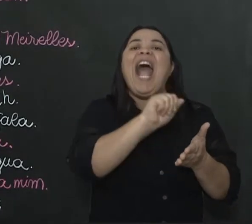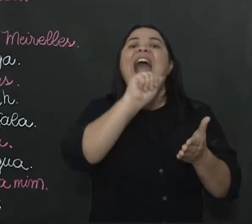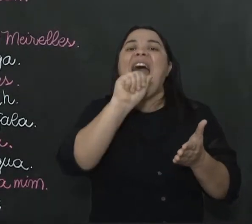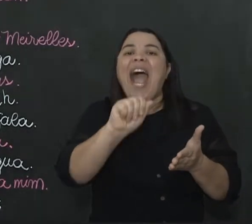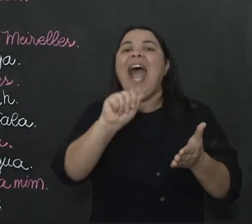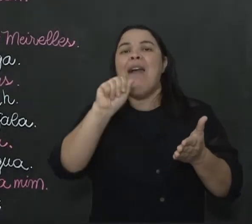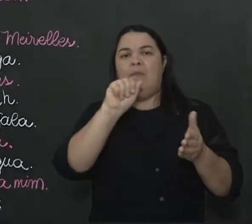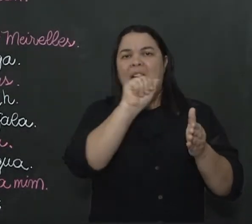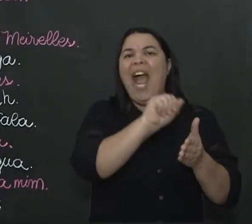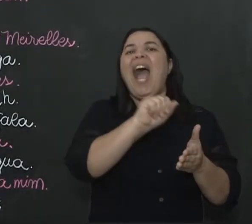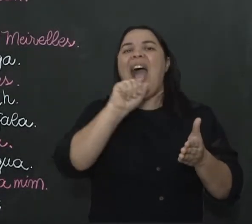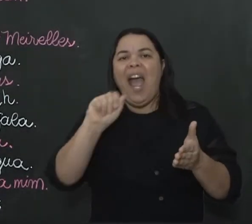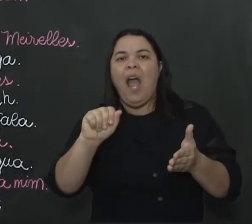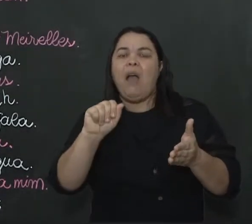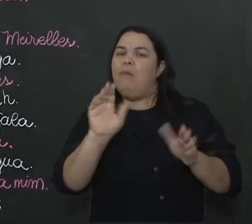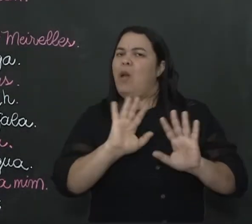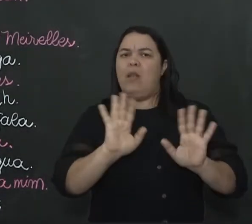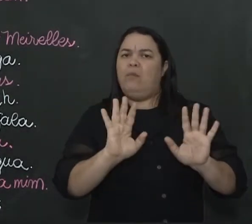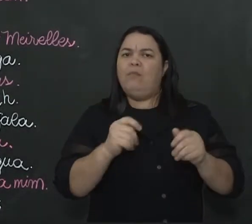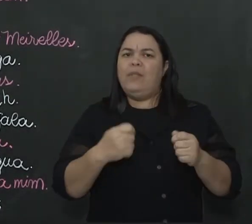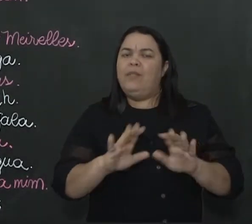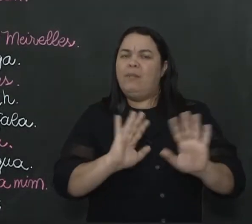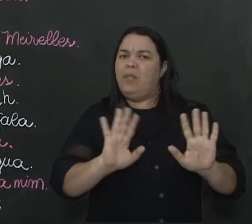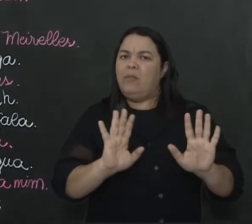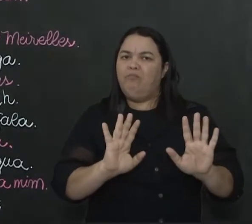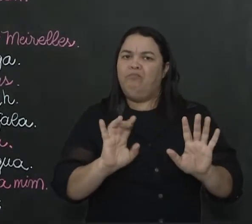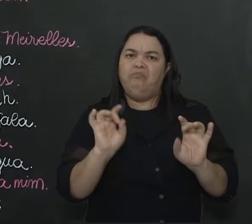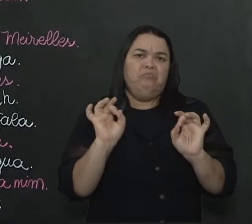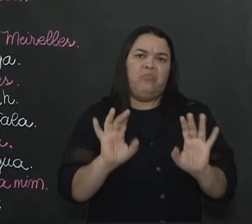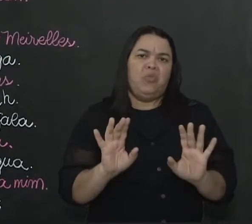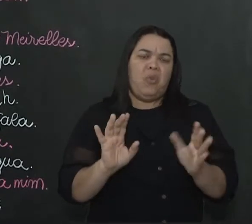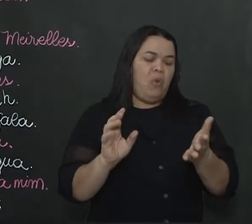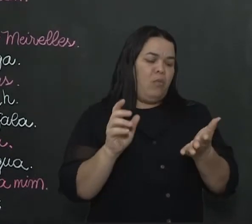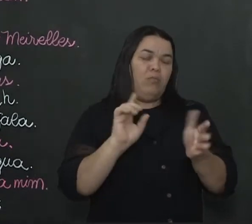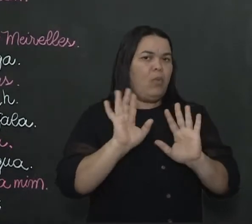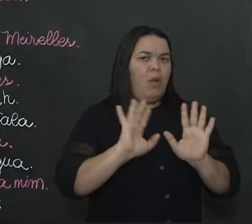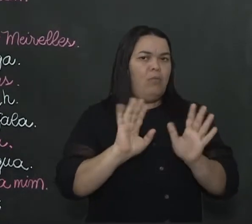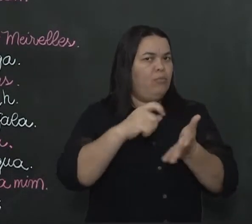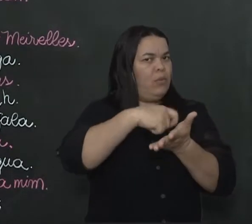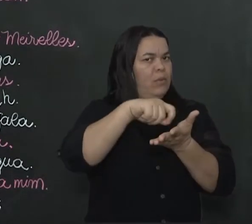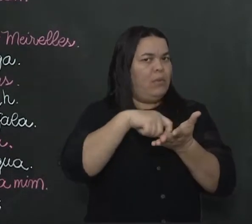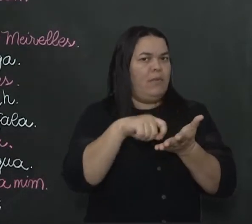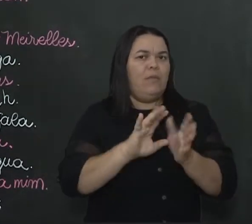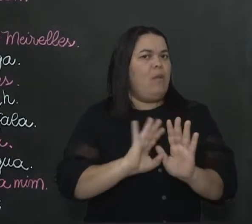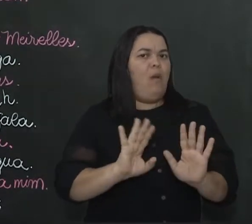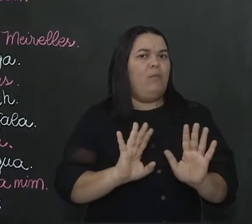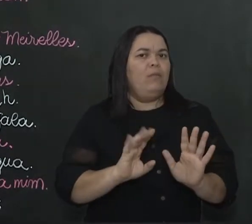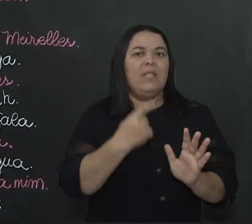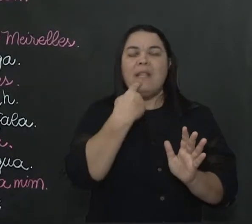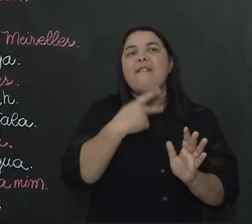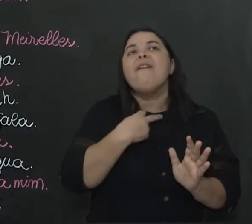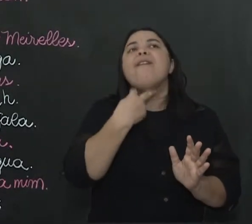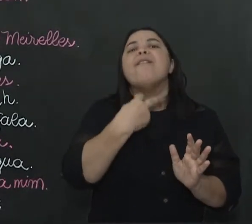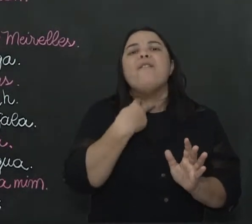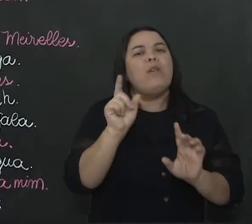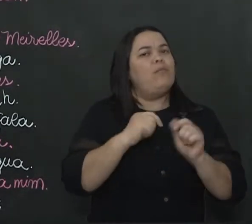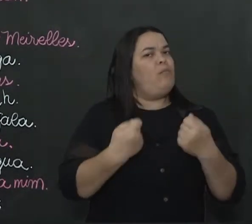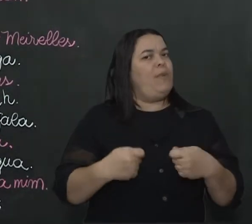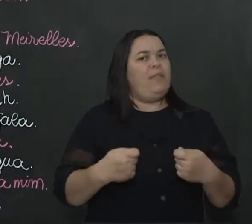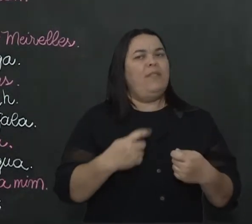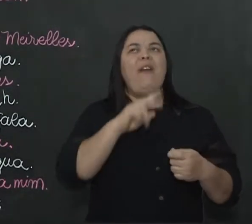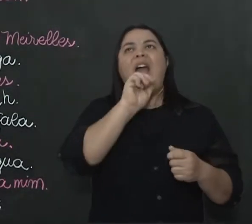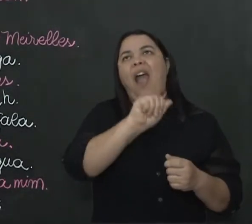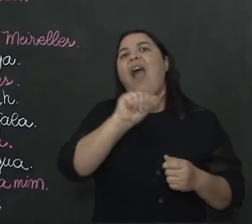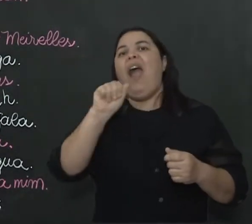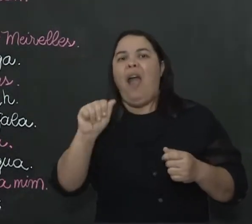pouco desnecessário, porque a gente já sabe que essa marcação é uma marcação gráfica, uma marcação escrita, não precisa ser tão evidente na oralidade, ok? Então